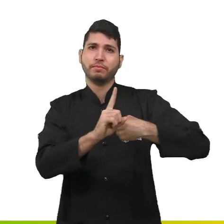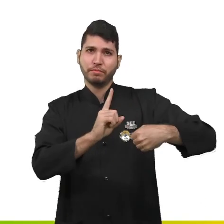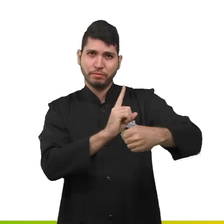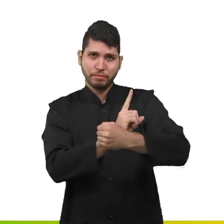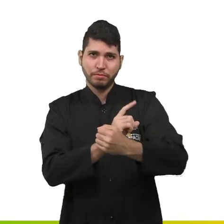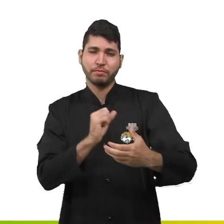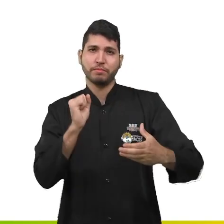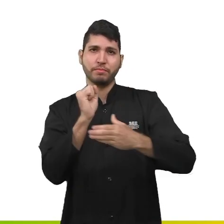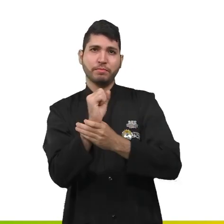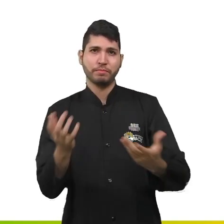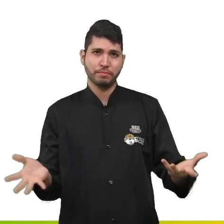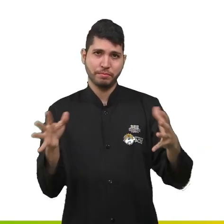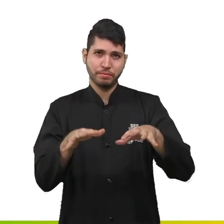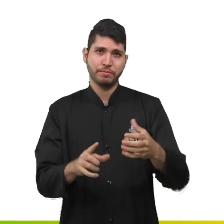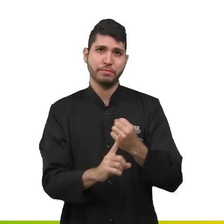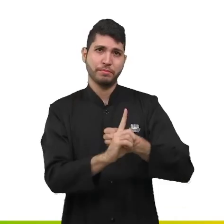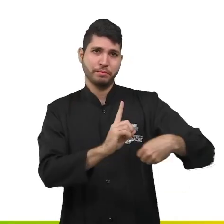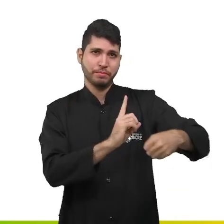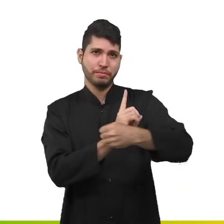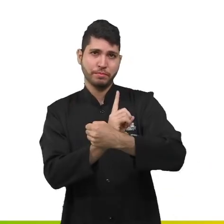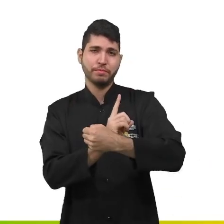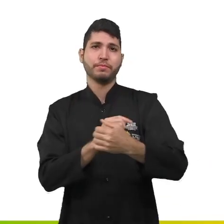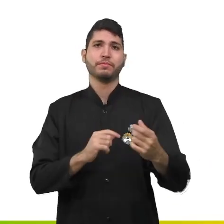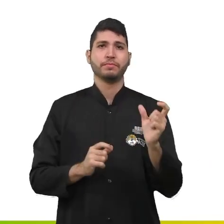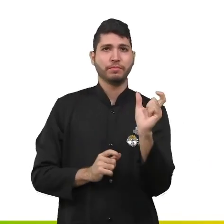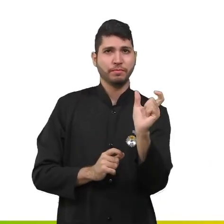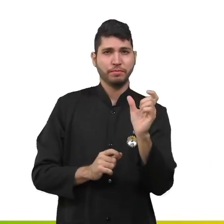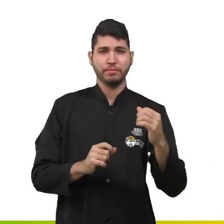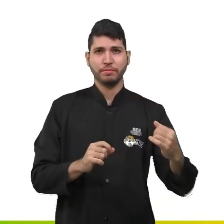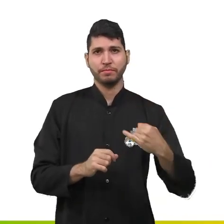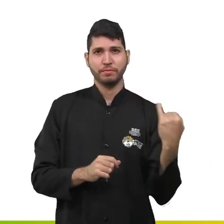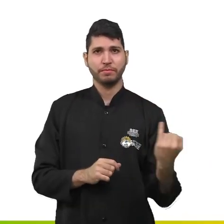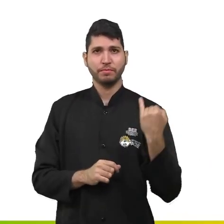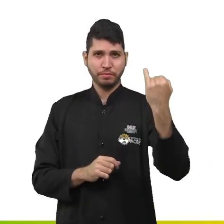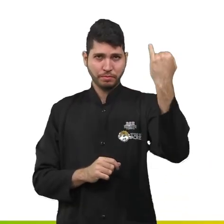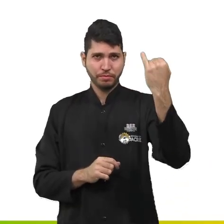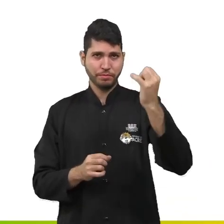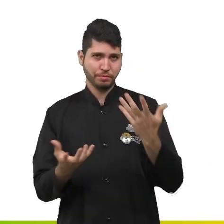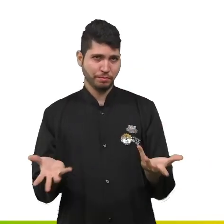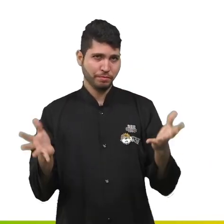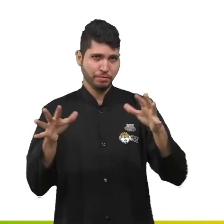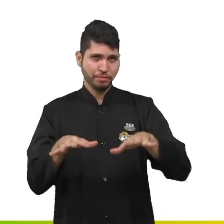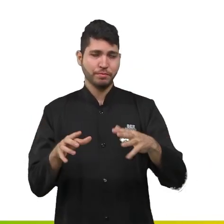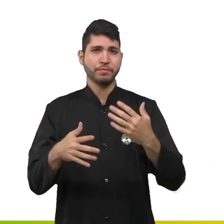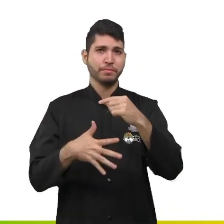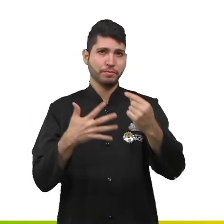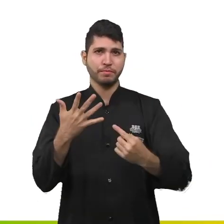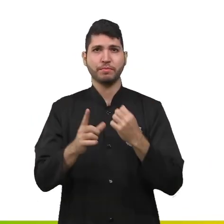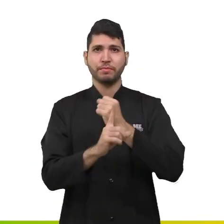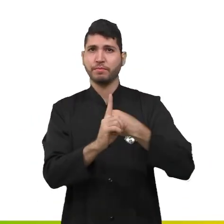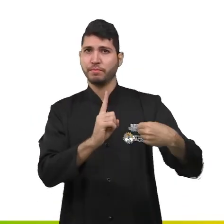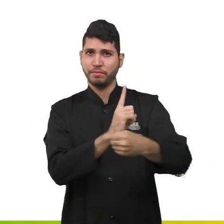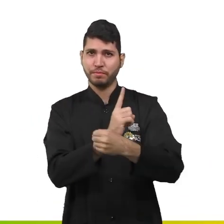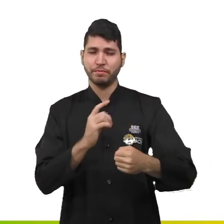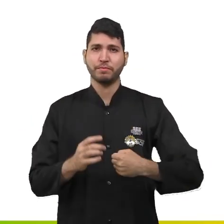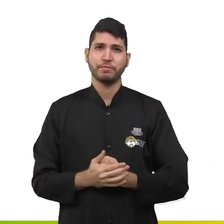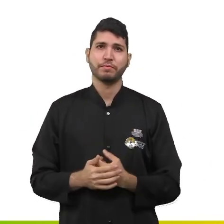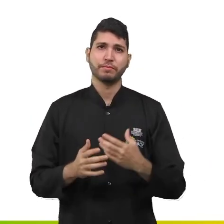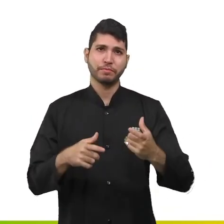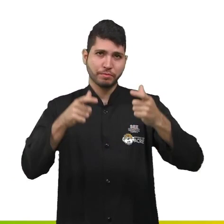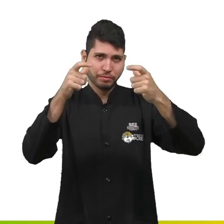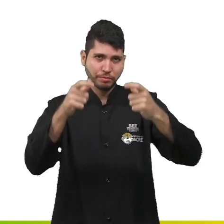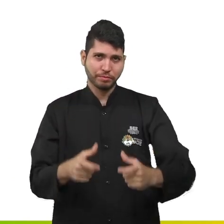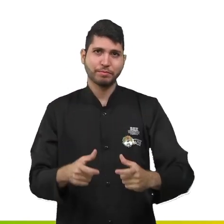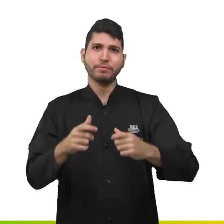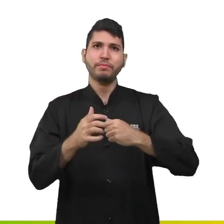a inclusão social, palavra importante, vamos grifar aqui, ó, inclusão, aqui no aspecto social, proporcionando um ambiente